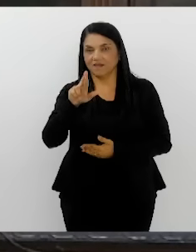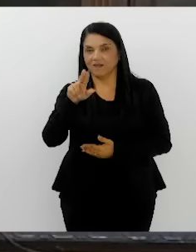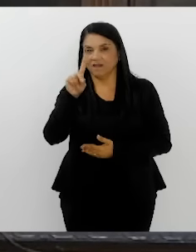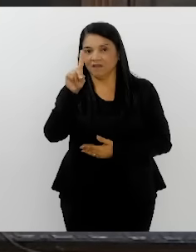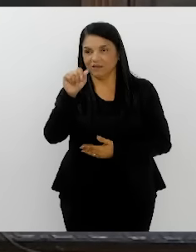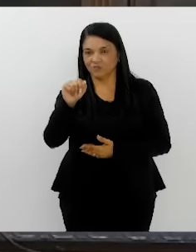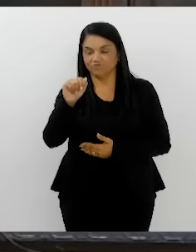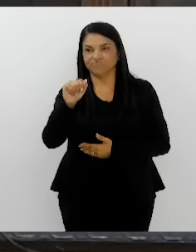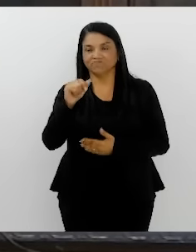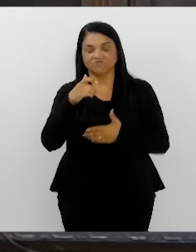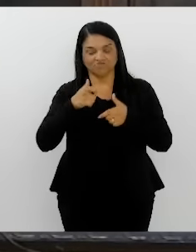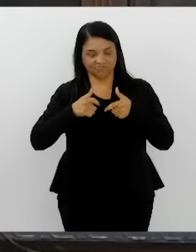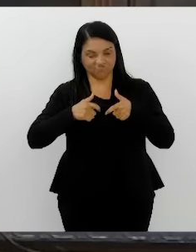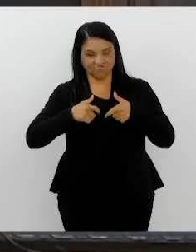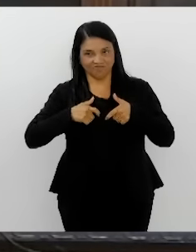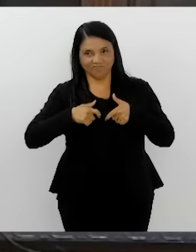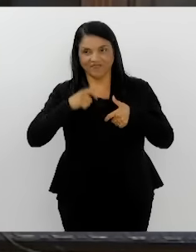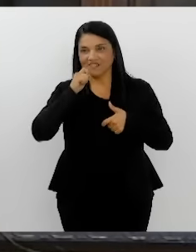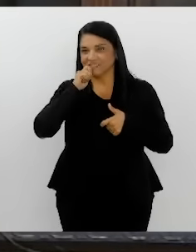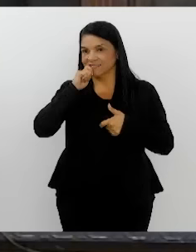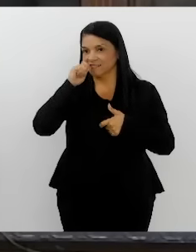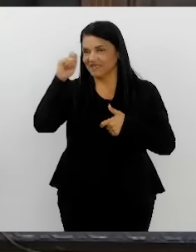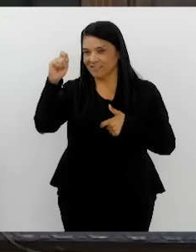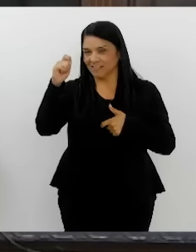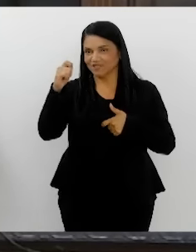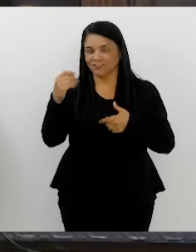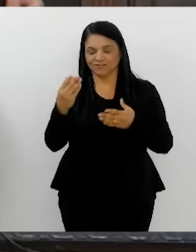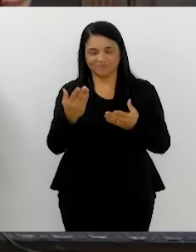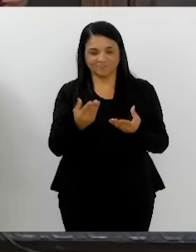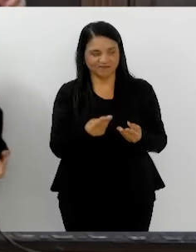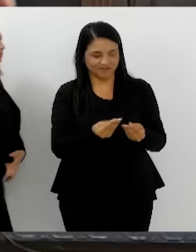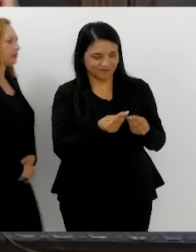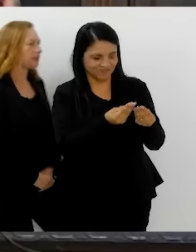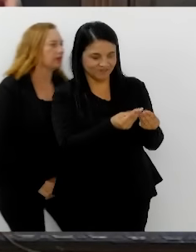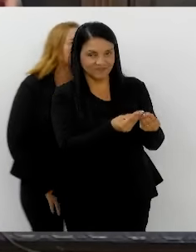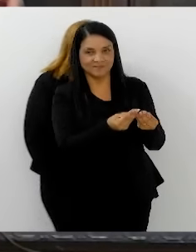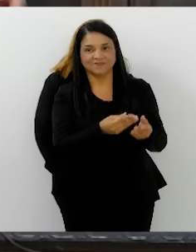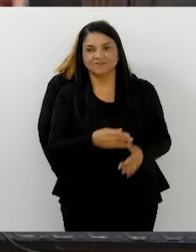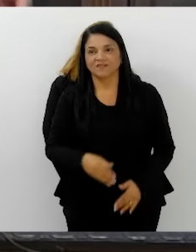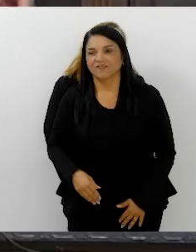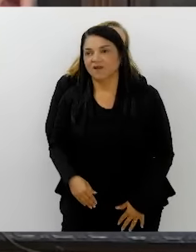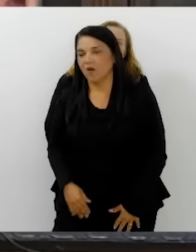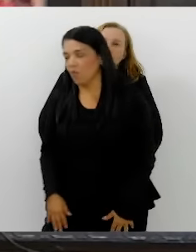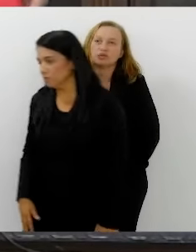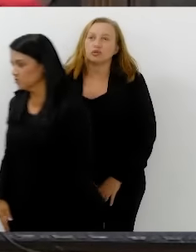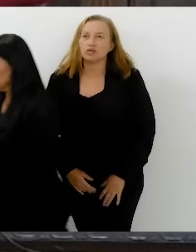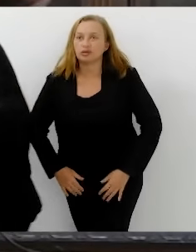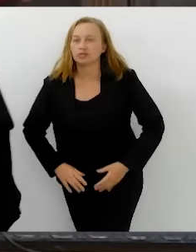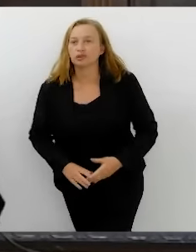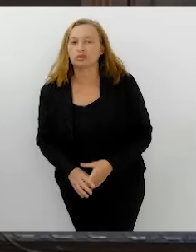Rio de Janeiro, a medalha Tiradentes ao Monsenhor João Clar.